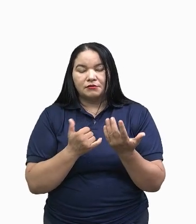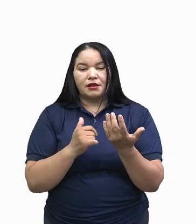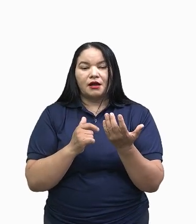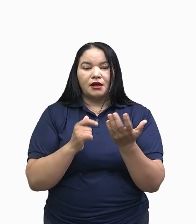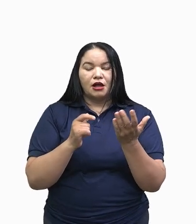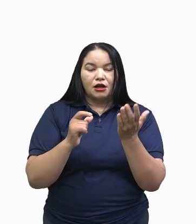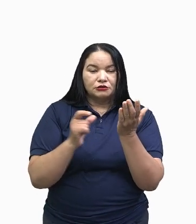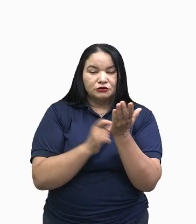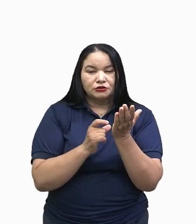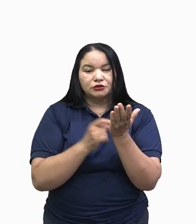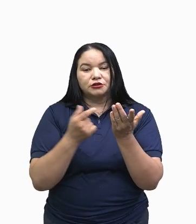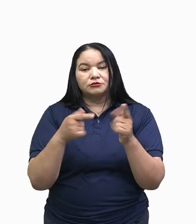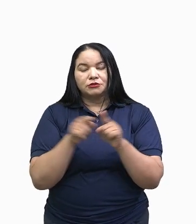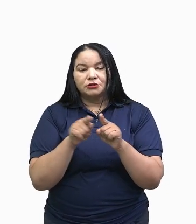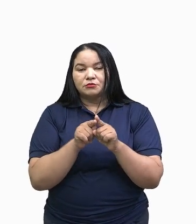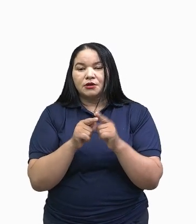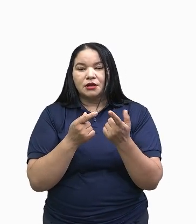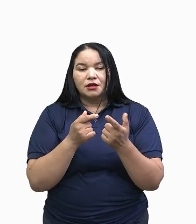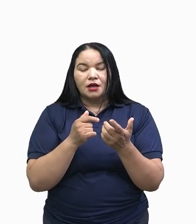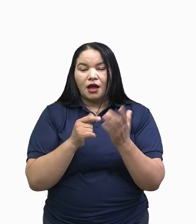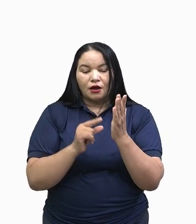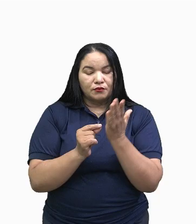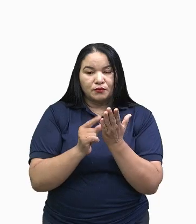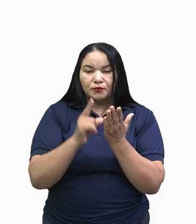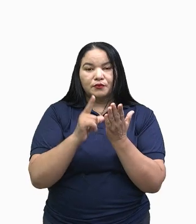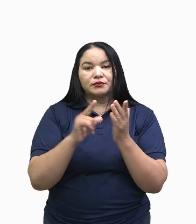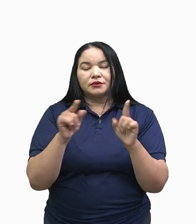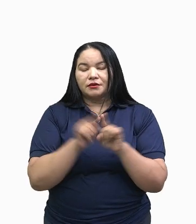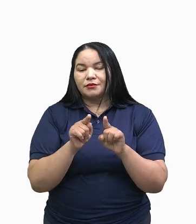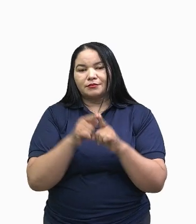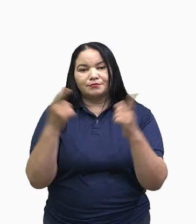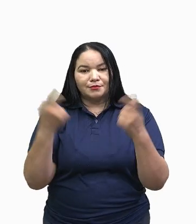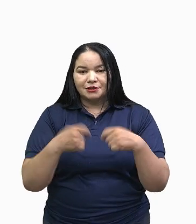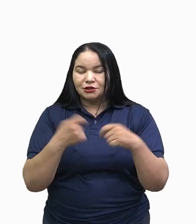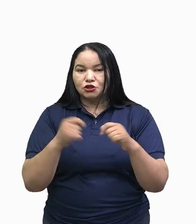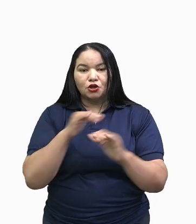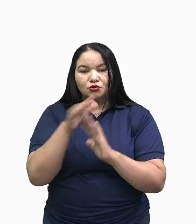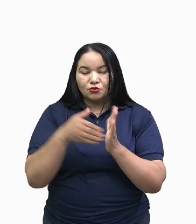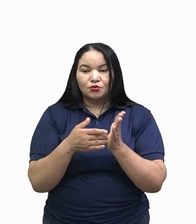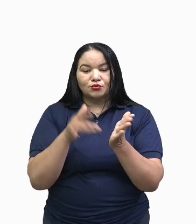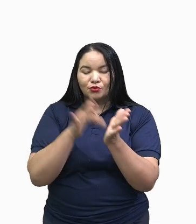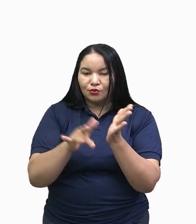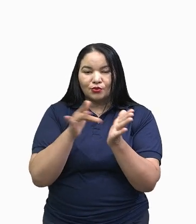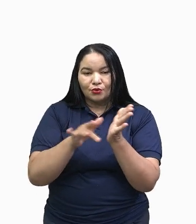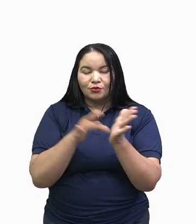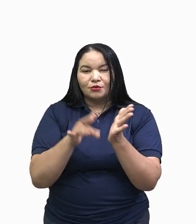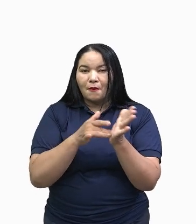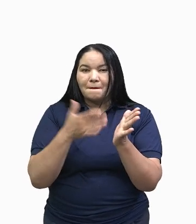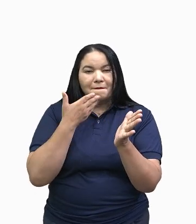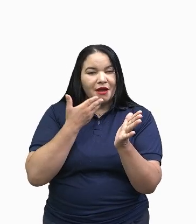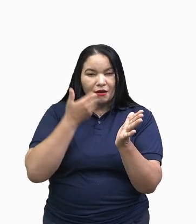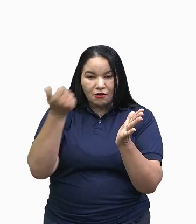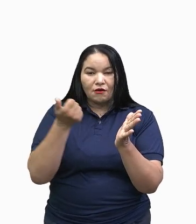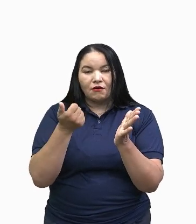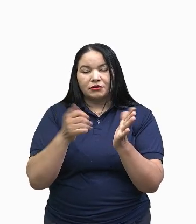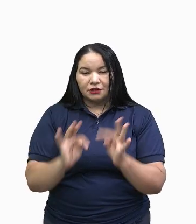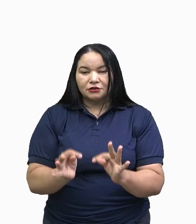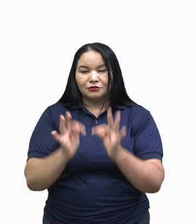assim da tecnologia mais avançada... Tudo precisa muito hoje, né? Aquela de top de linha mesmo, tecnologia